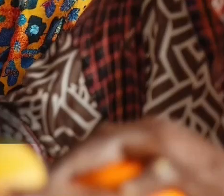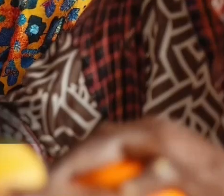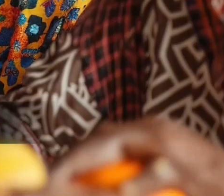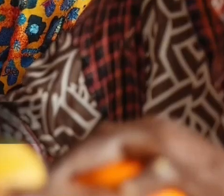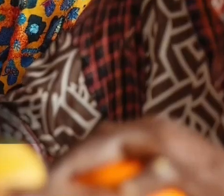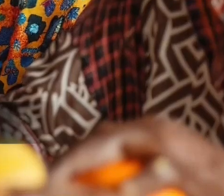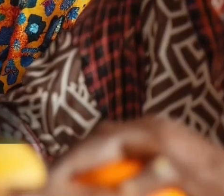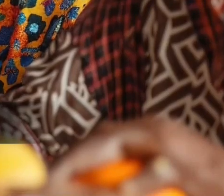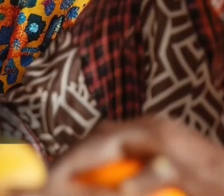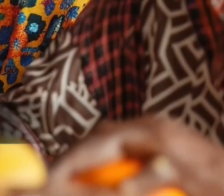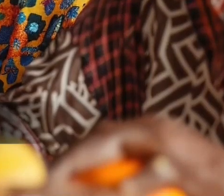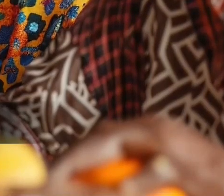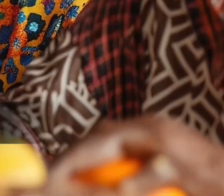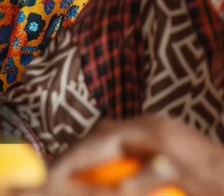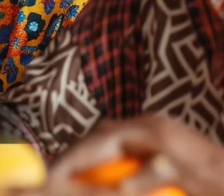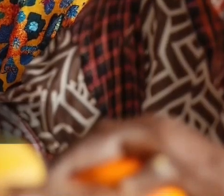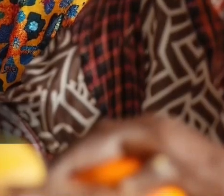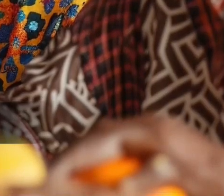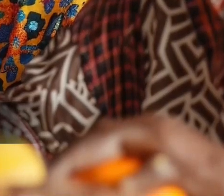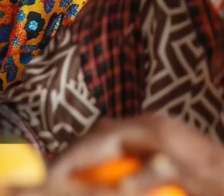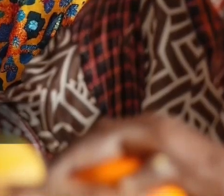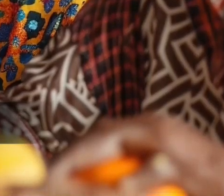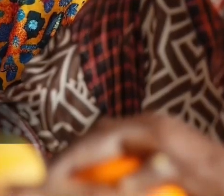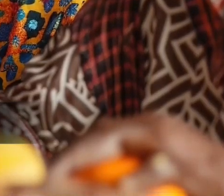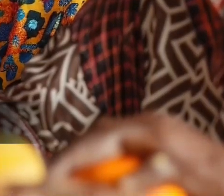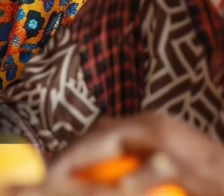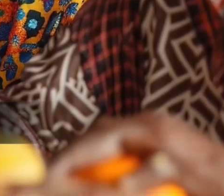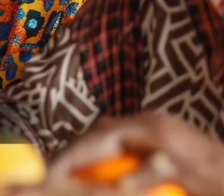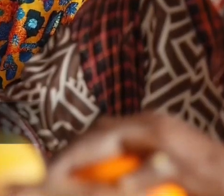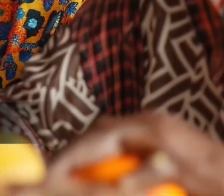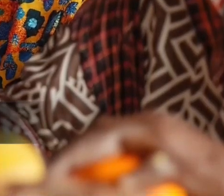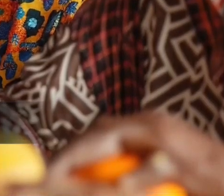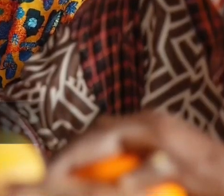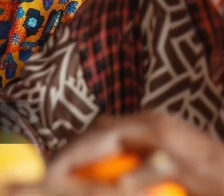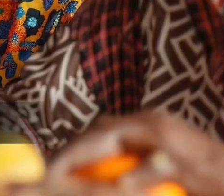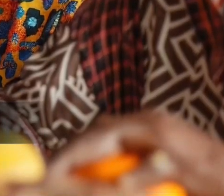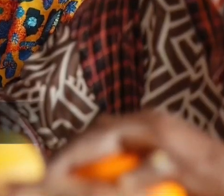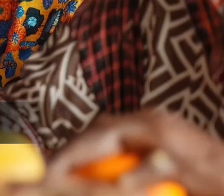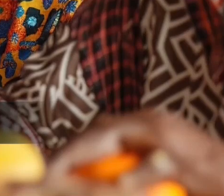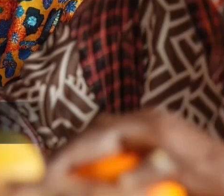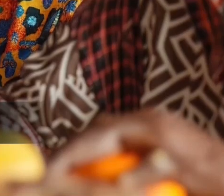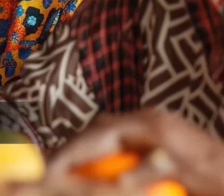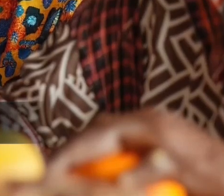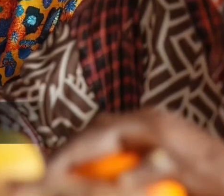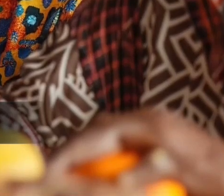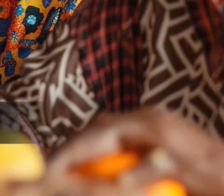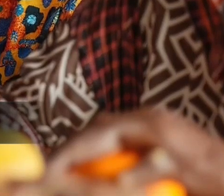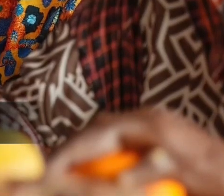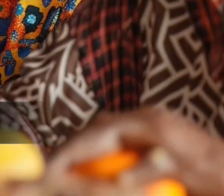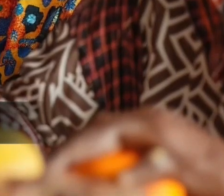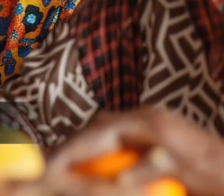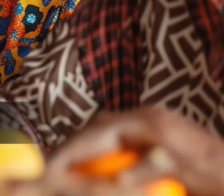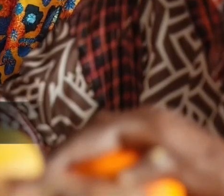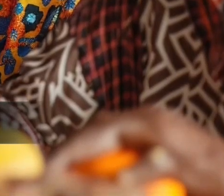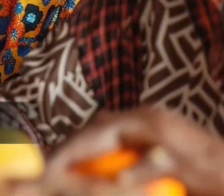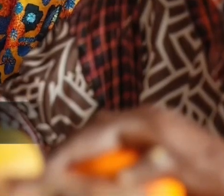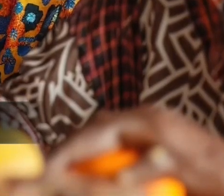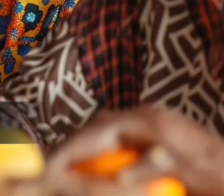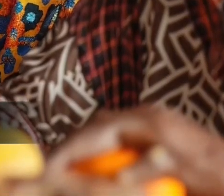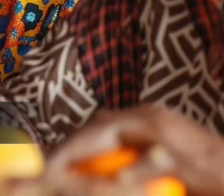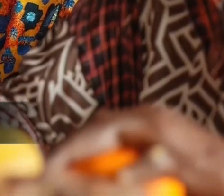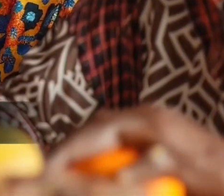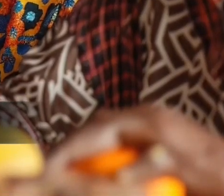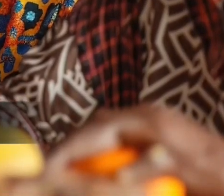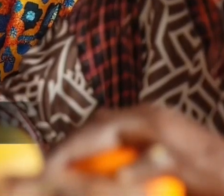vivíamos en una casa pequeña, pero muy bonita. Tenía unas ventanas muy grandes y